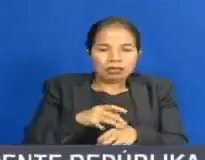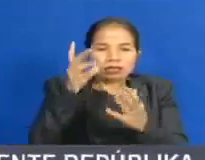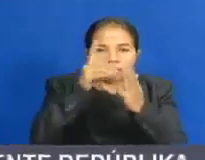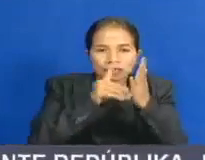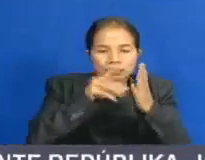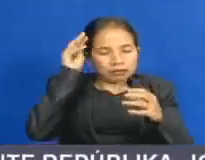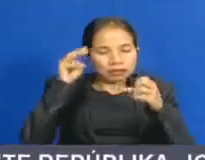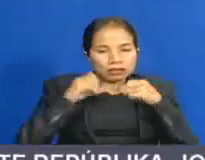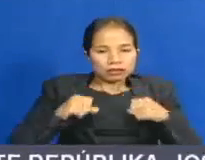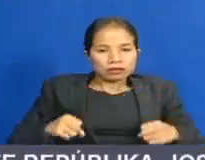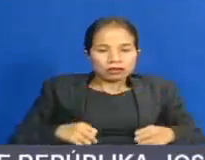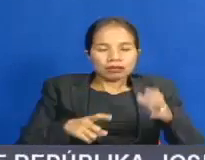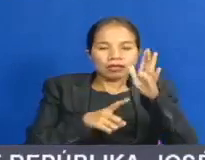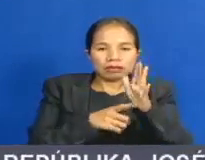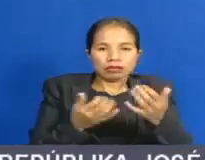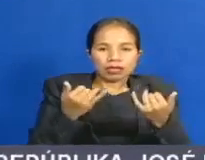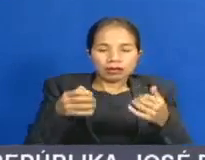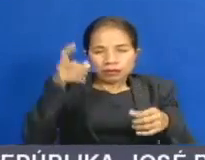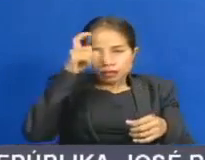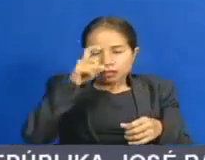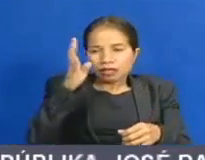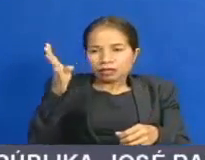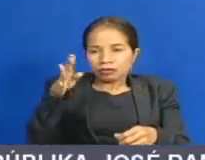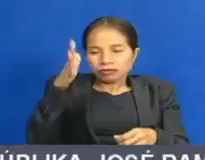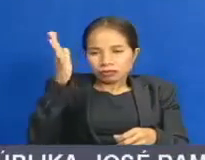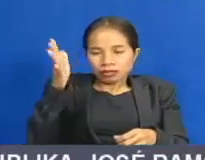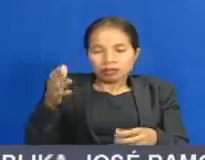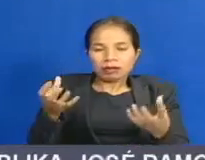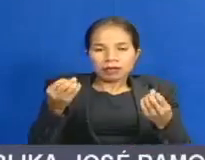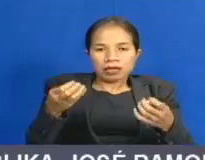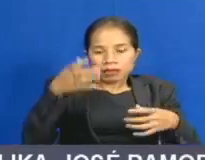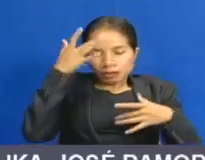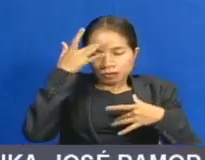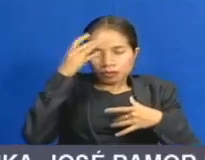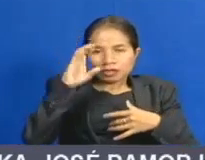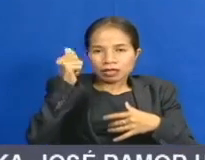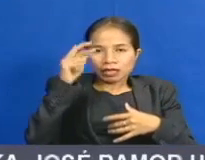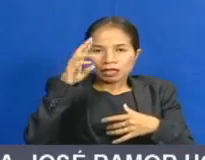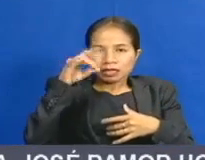yang hatudu, dadaung ne emai dade hat nulu to lima nulu barak mak sofre moras kardiologia,